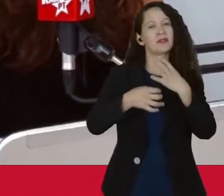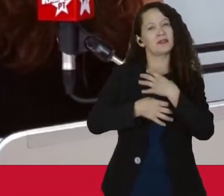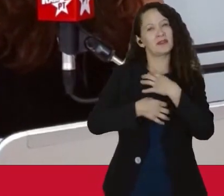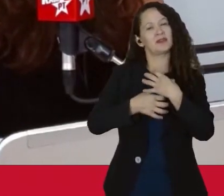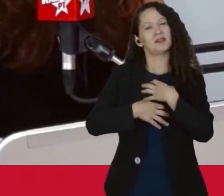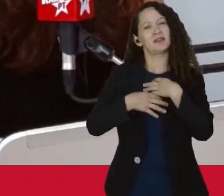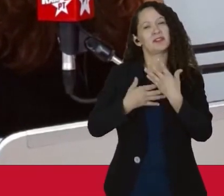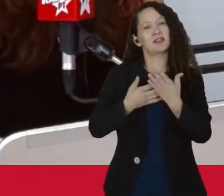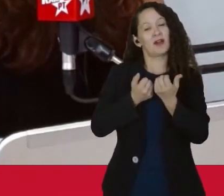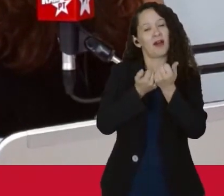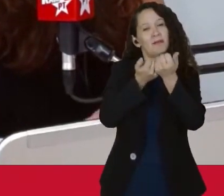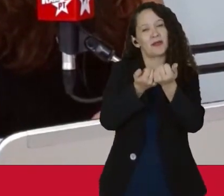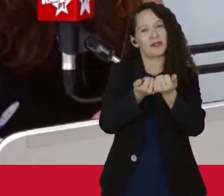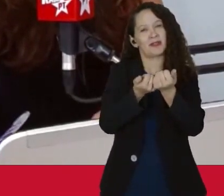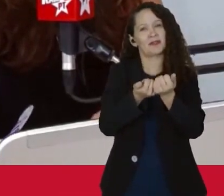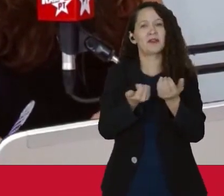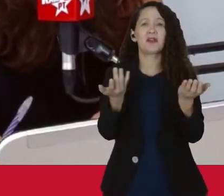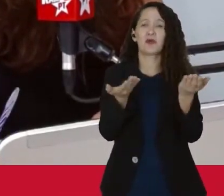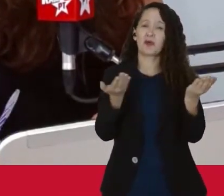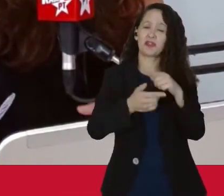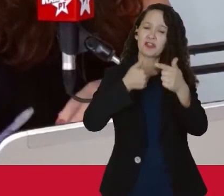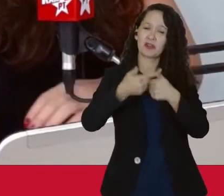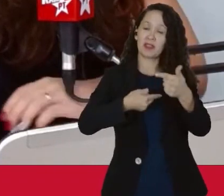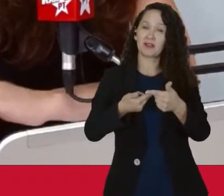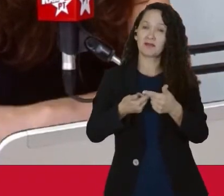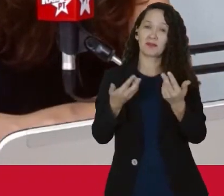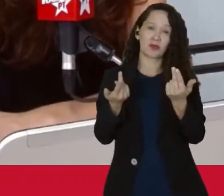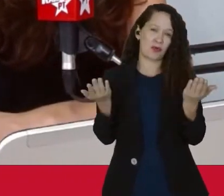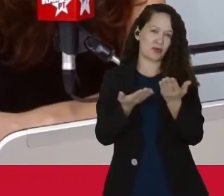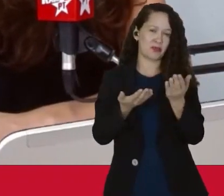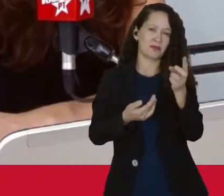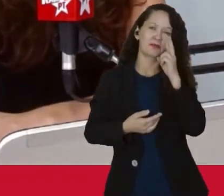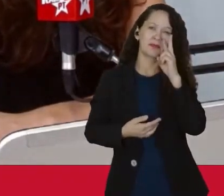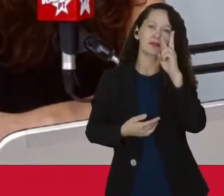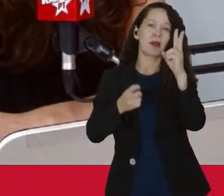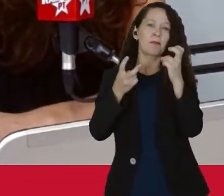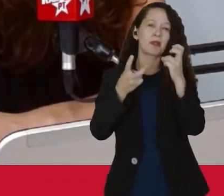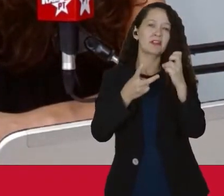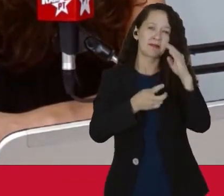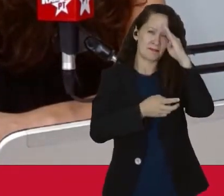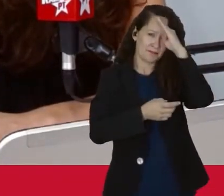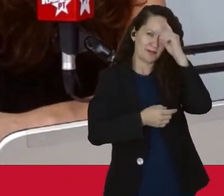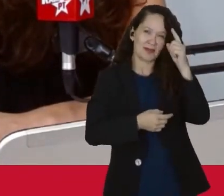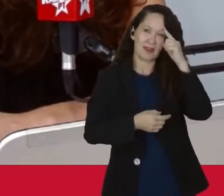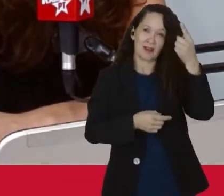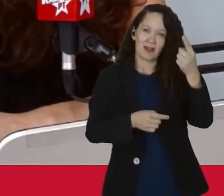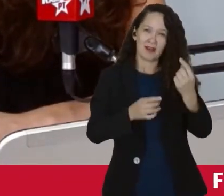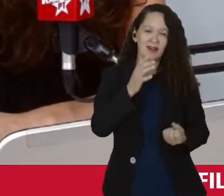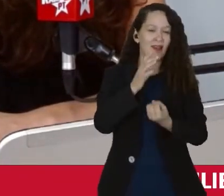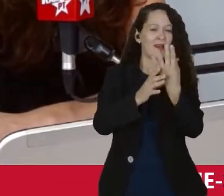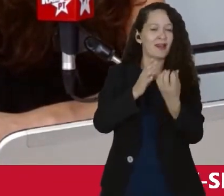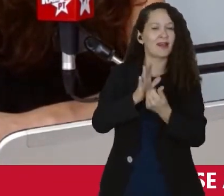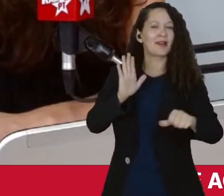forma colaborativa, como a gente vem fazendo agora. Então, a gente vê que o bolsonarismo é uma máquina de construir crises,